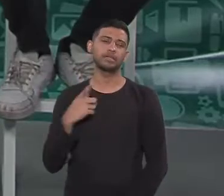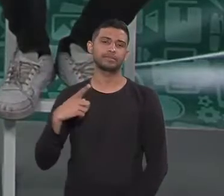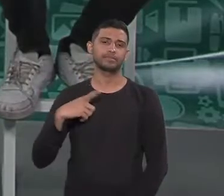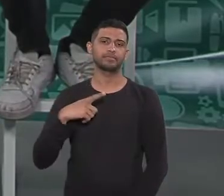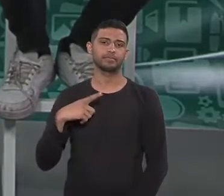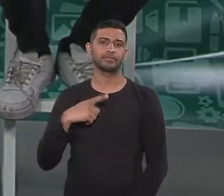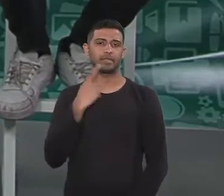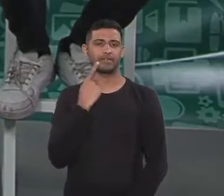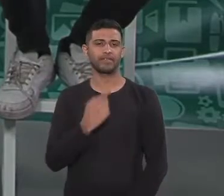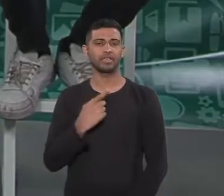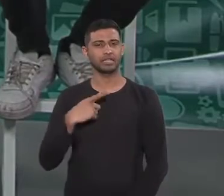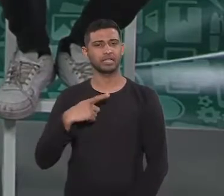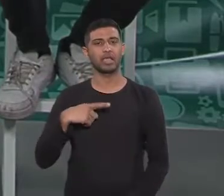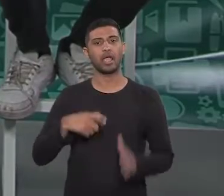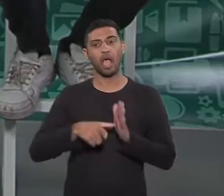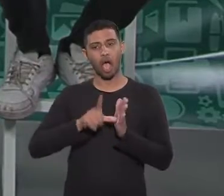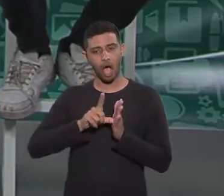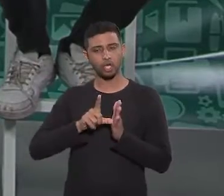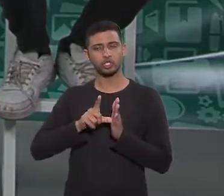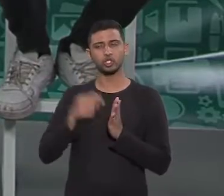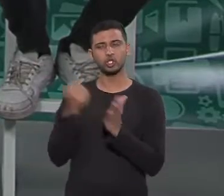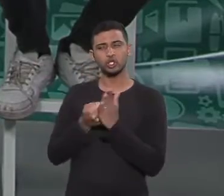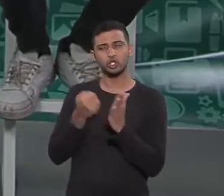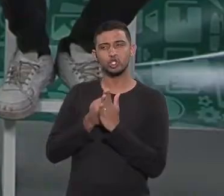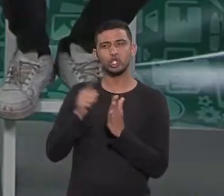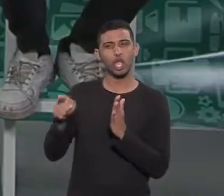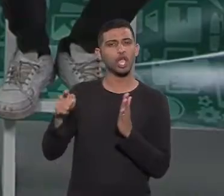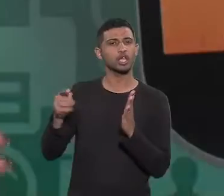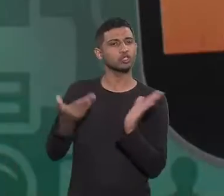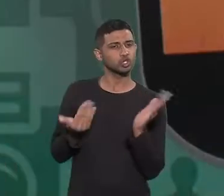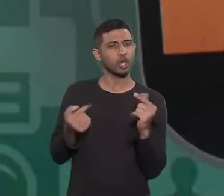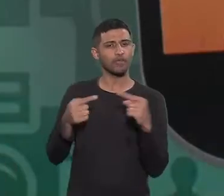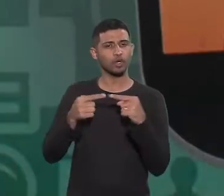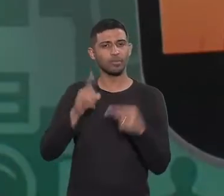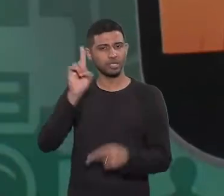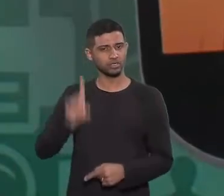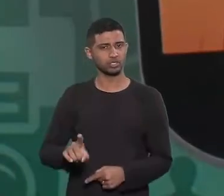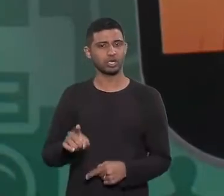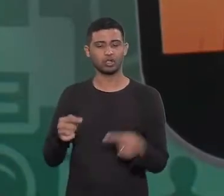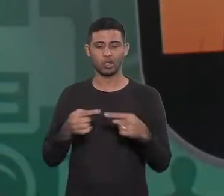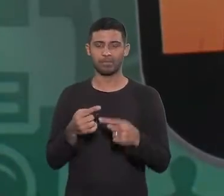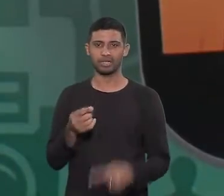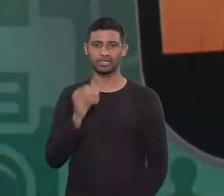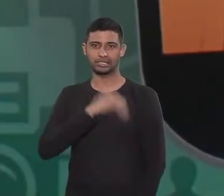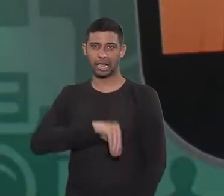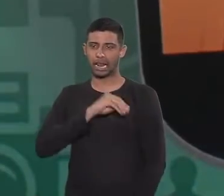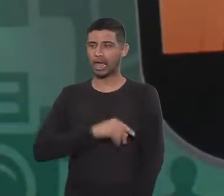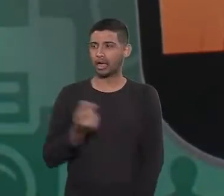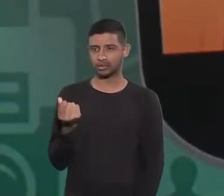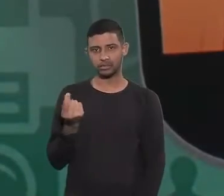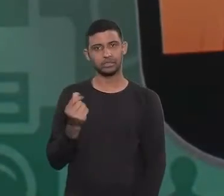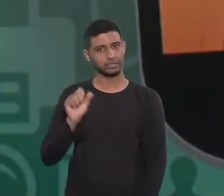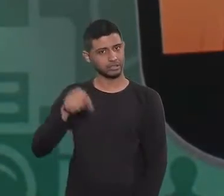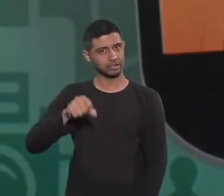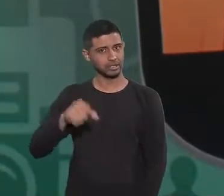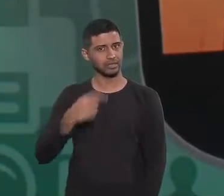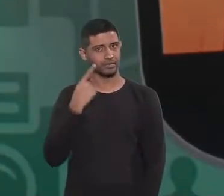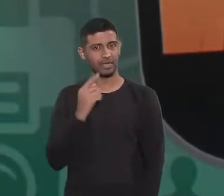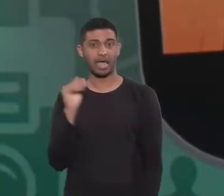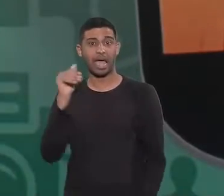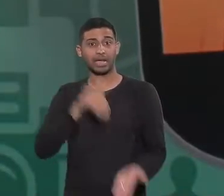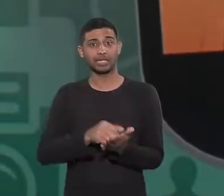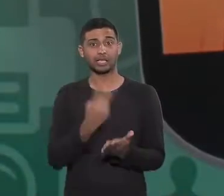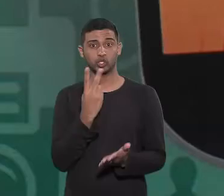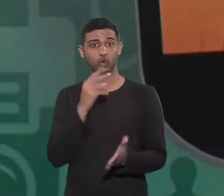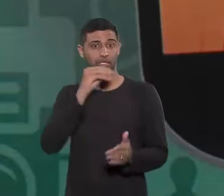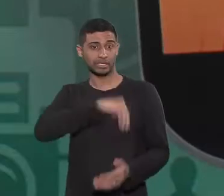que existe um pré-requisito para que o jovem tenha direito, né? Que é a questão da renda. Ele Sim. tem que